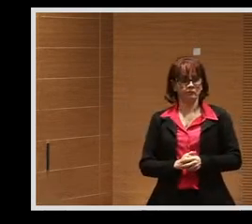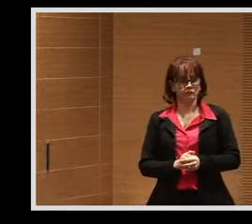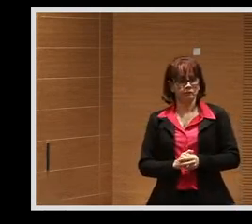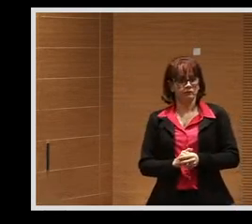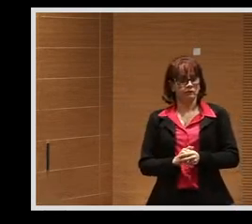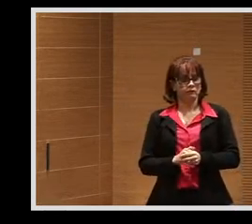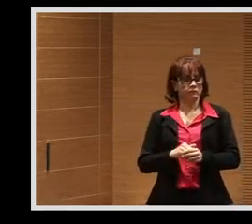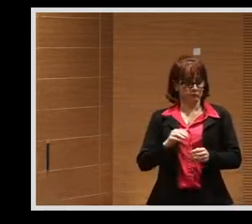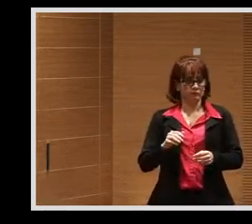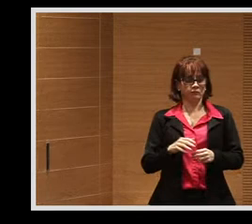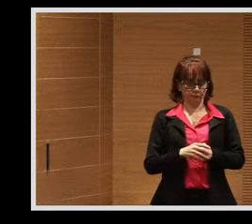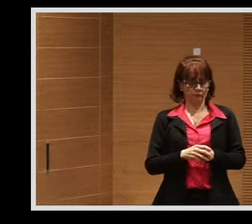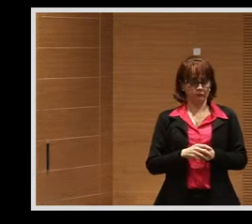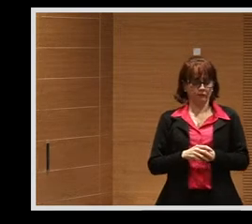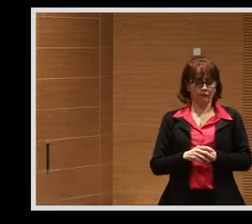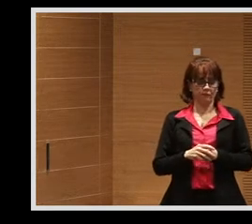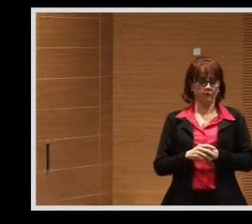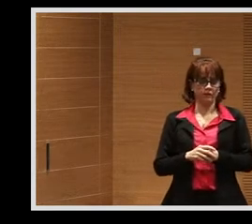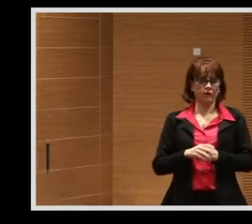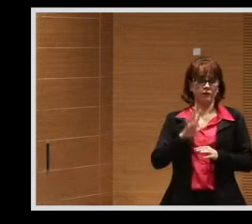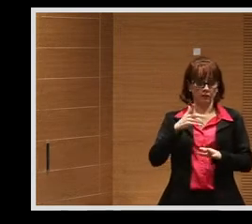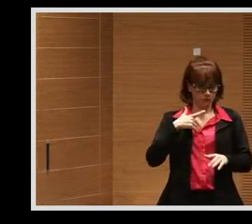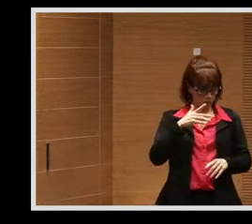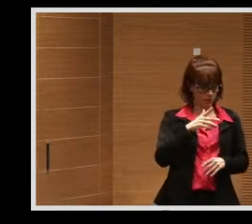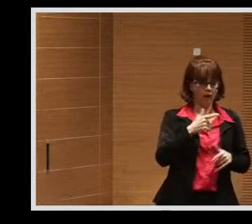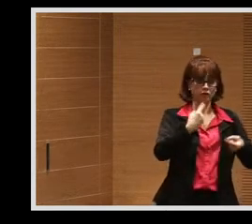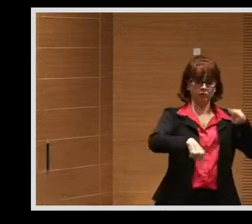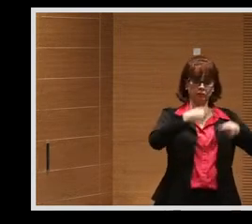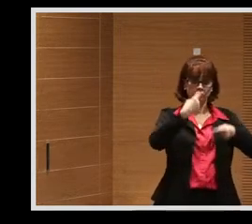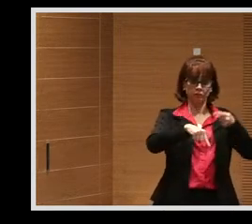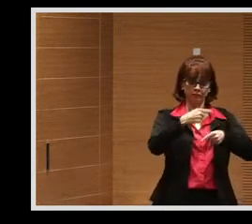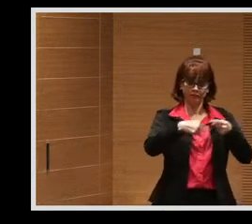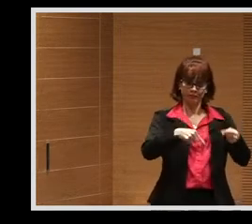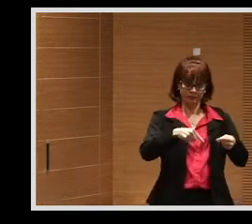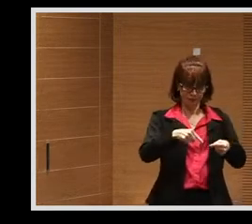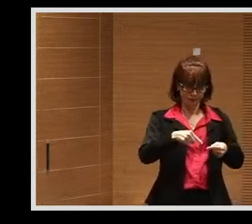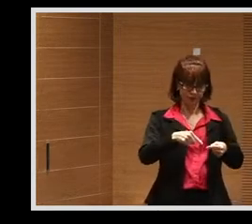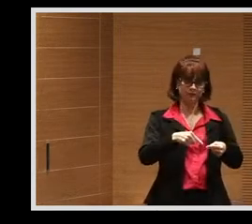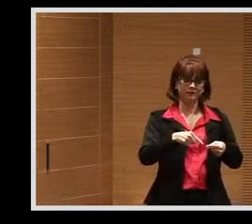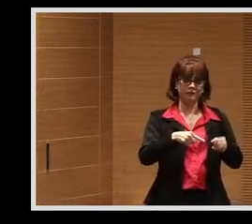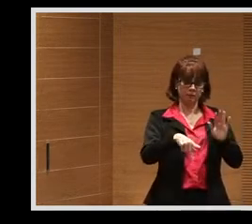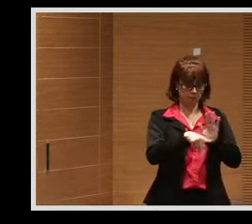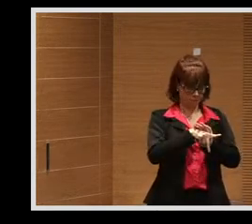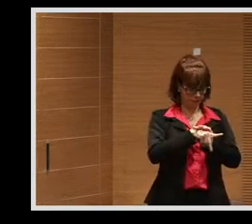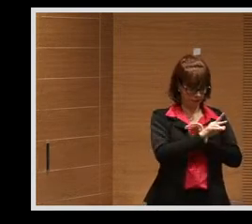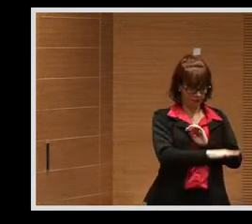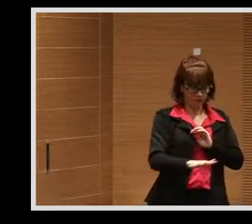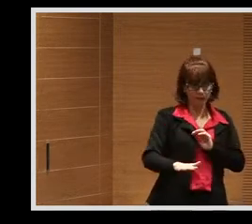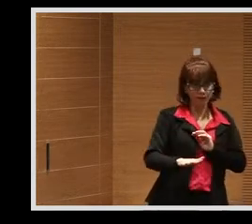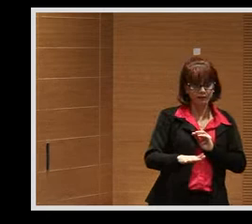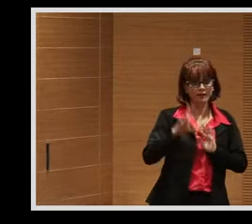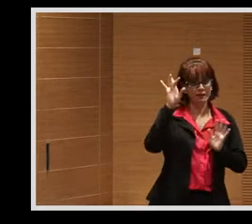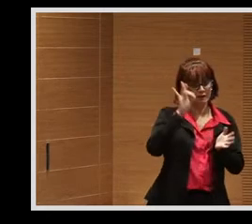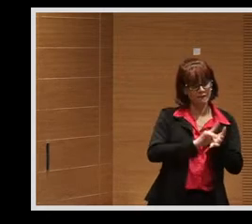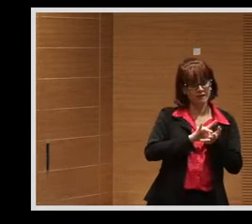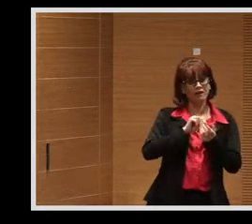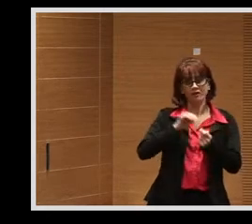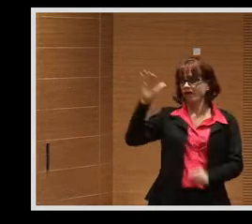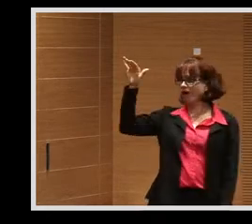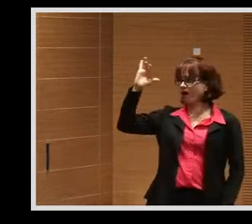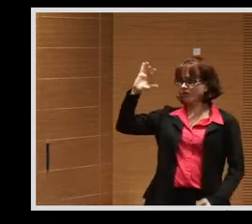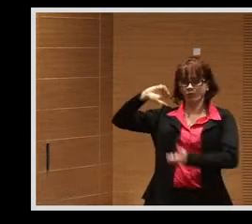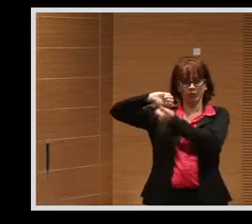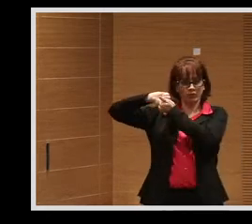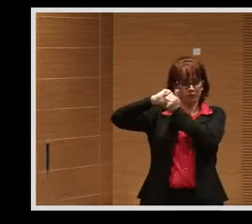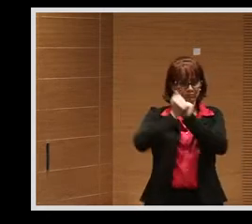de políticas em alcance nacional. Né? Então, não poderia falar, seria pouco